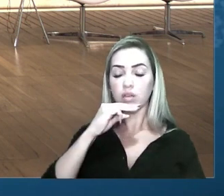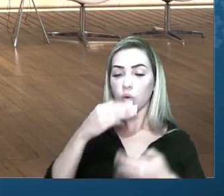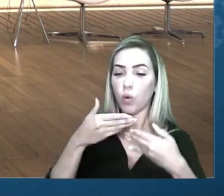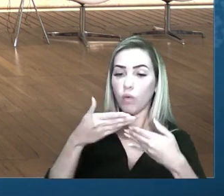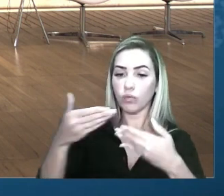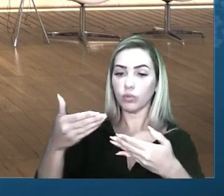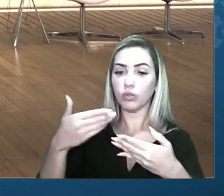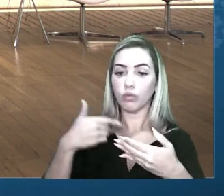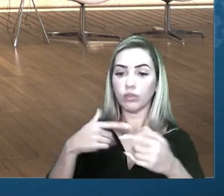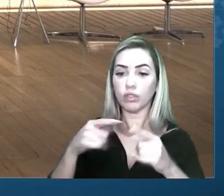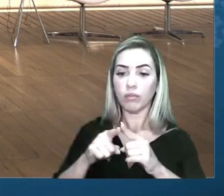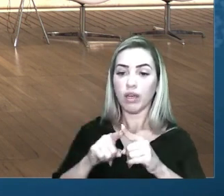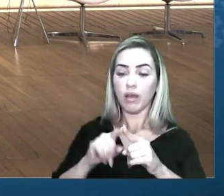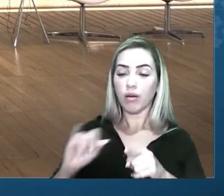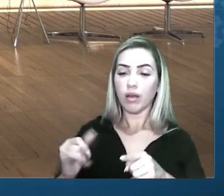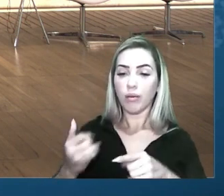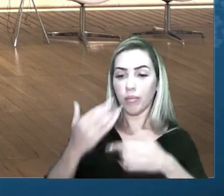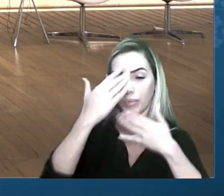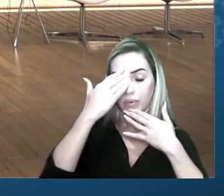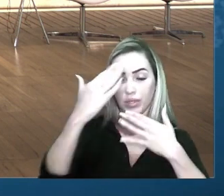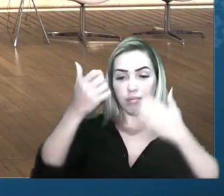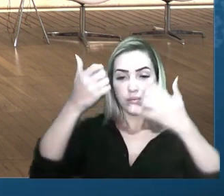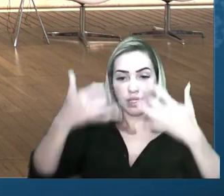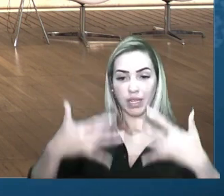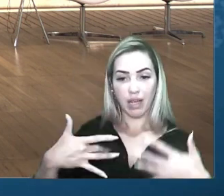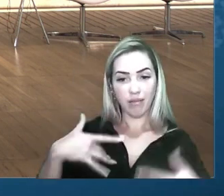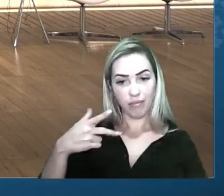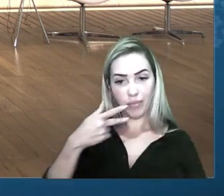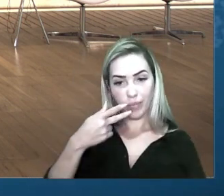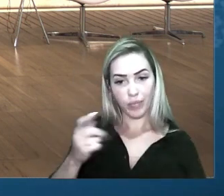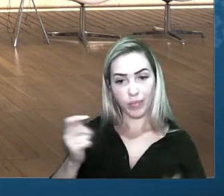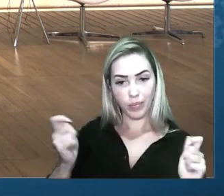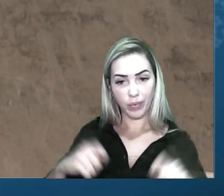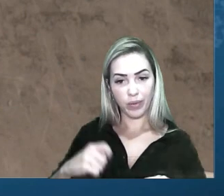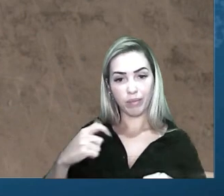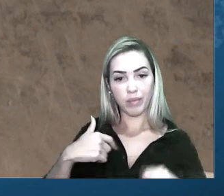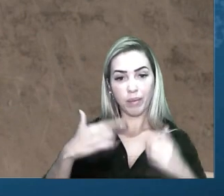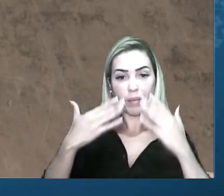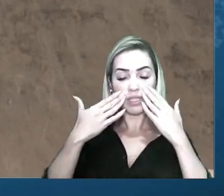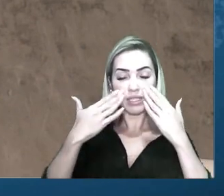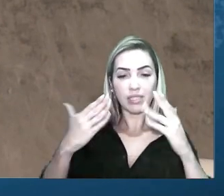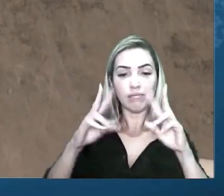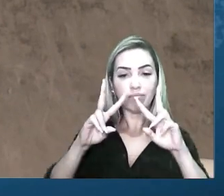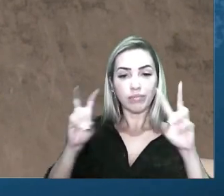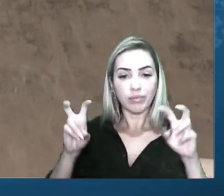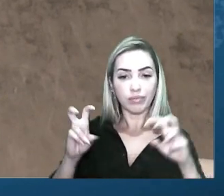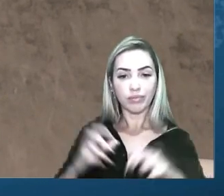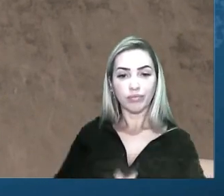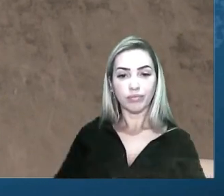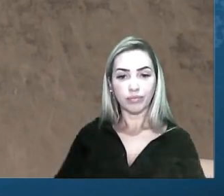também a oportunidade de falar. Eu peço a minha apresentação.